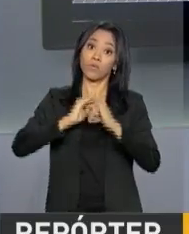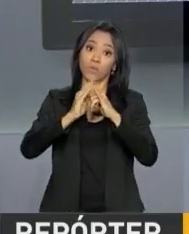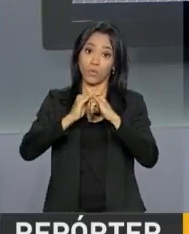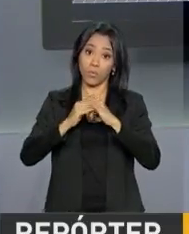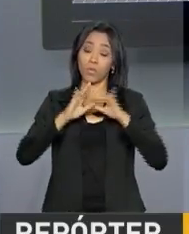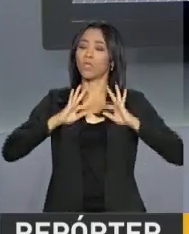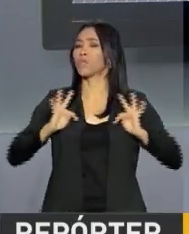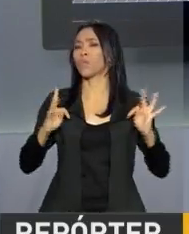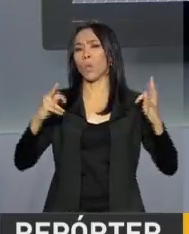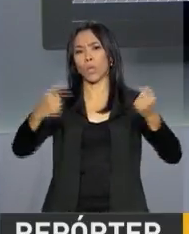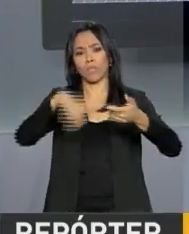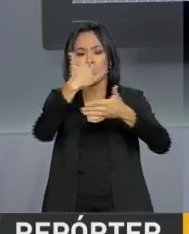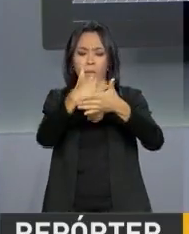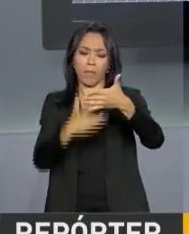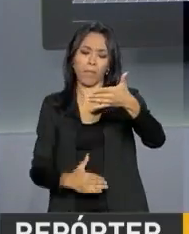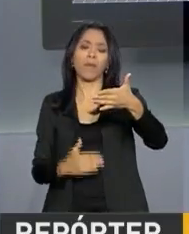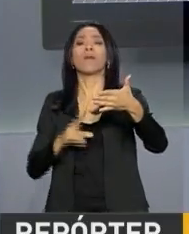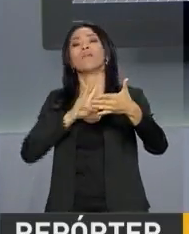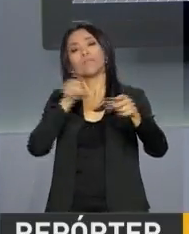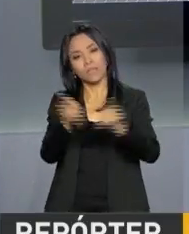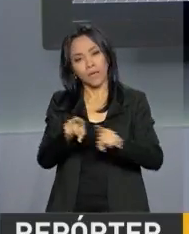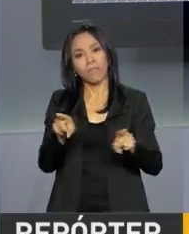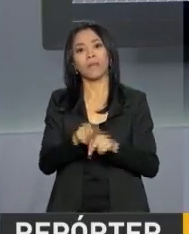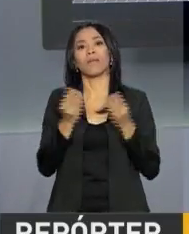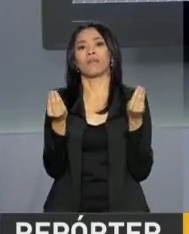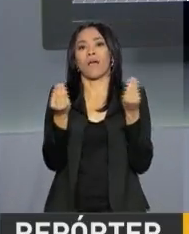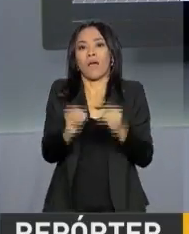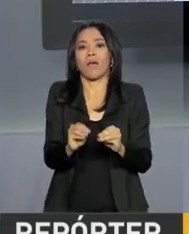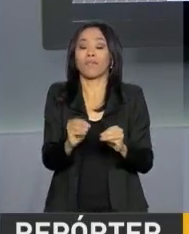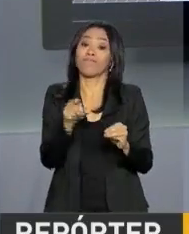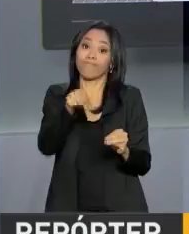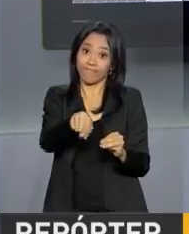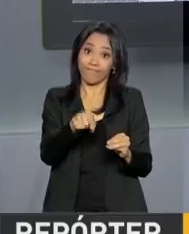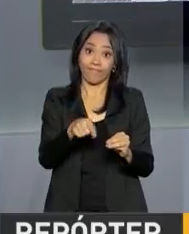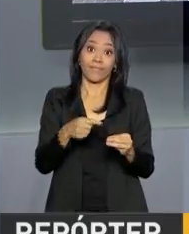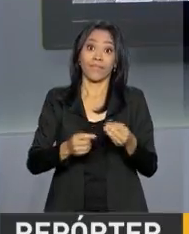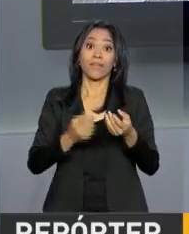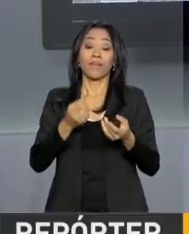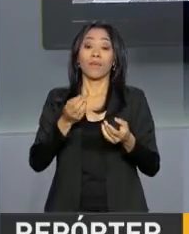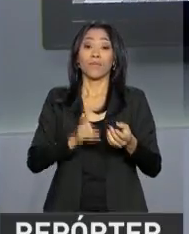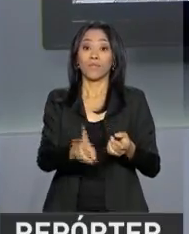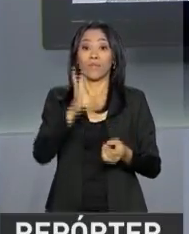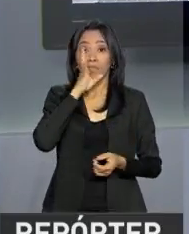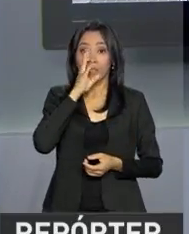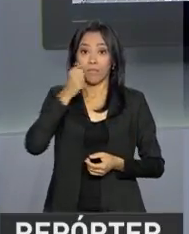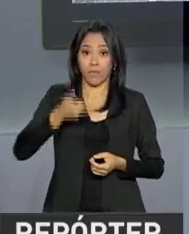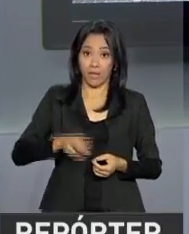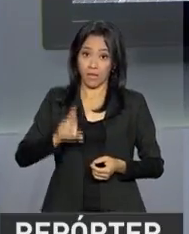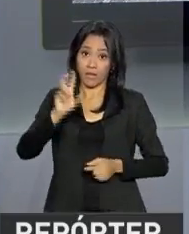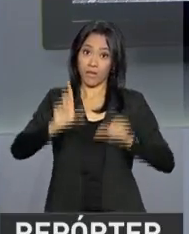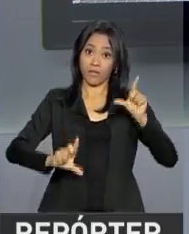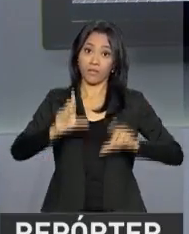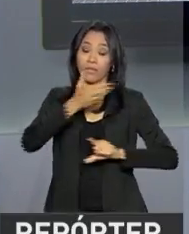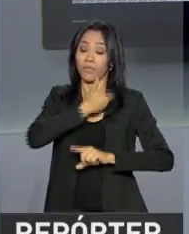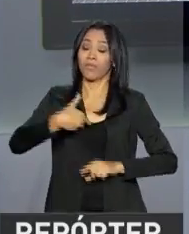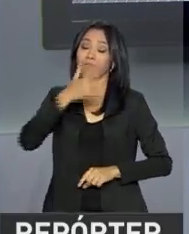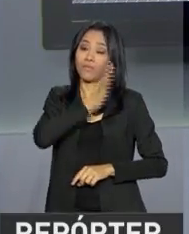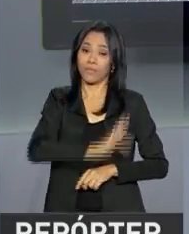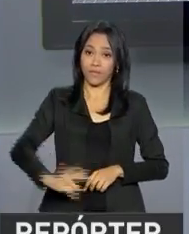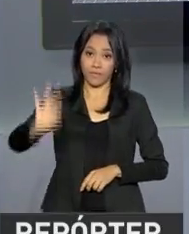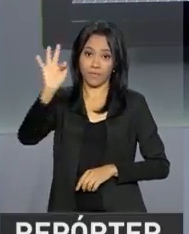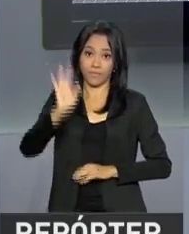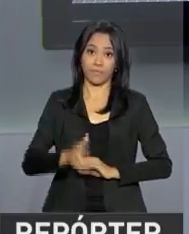youtube e toda nossa programação também está na página da nbr na internet continue com a gente na nbr a tv do governo